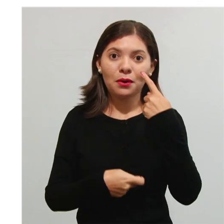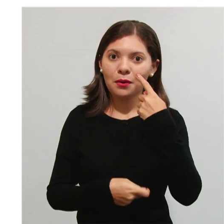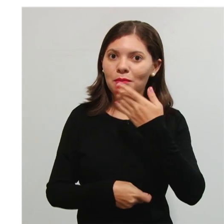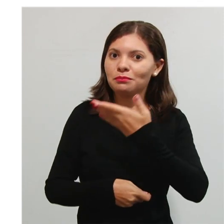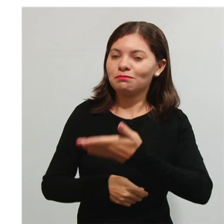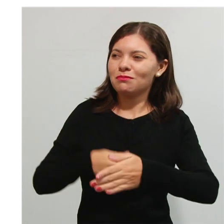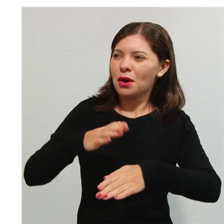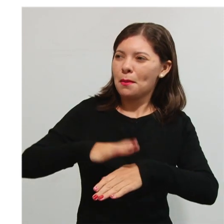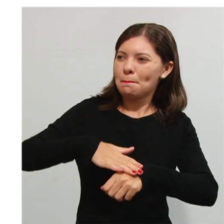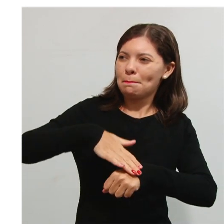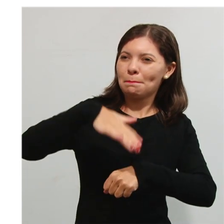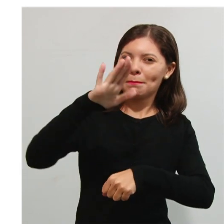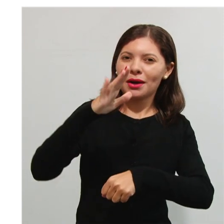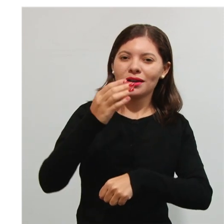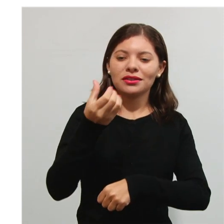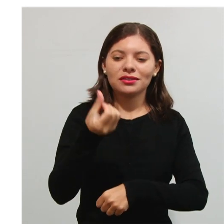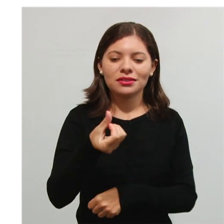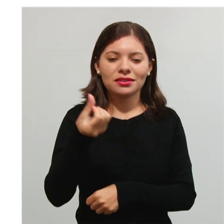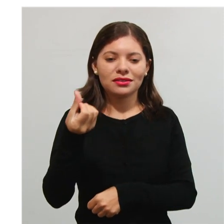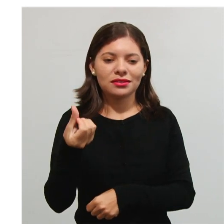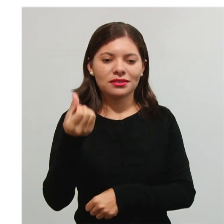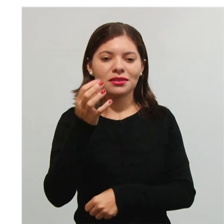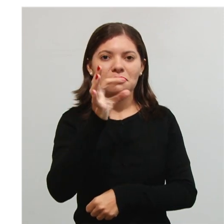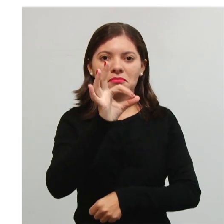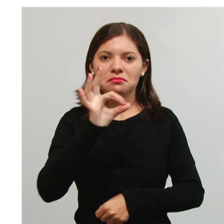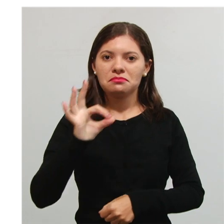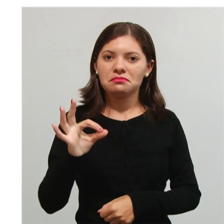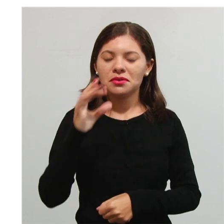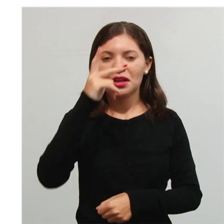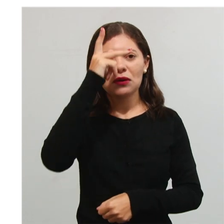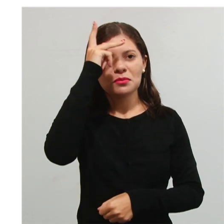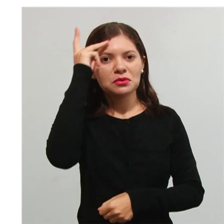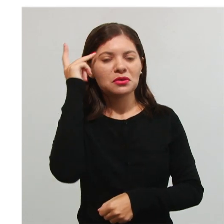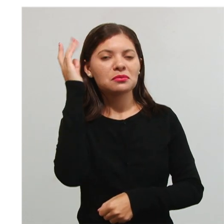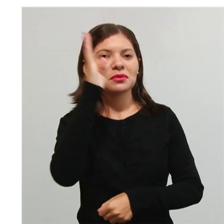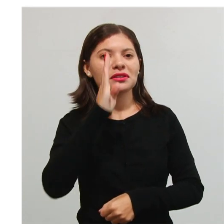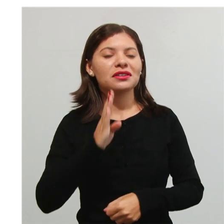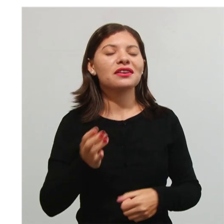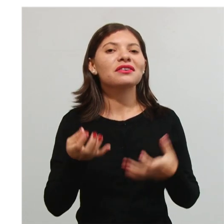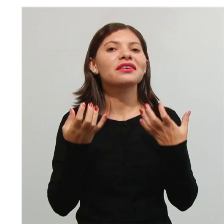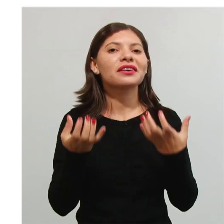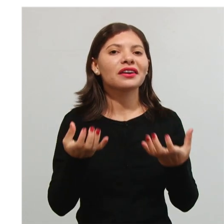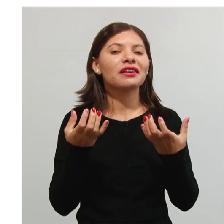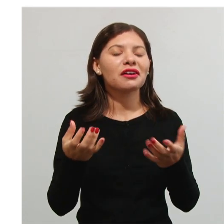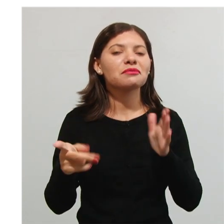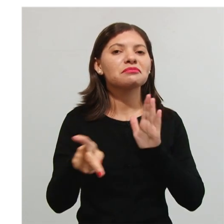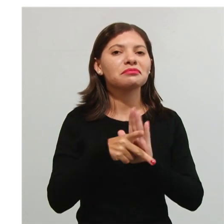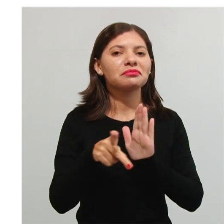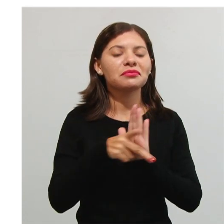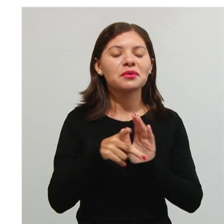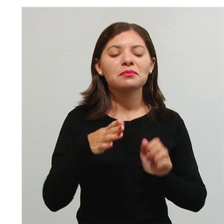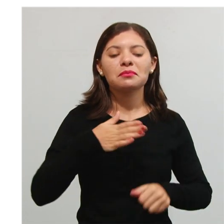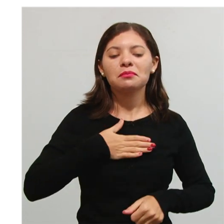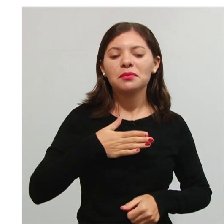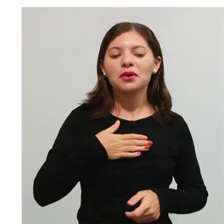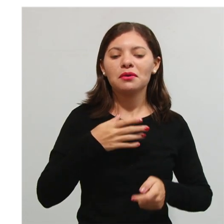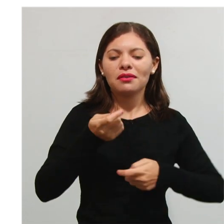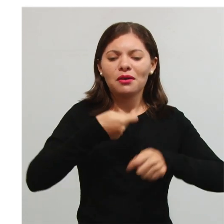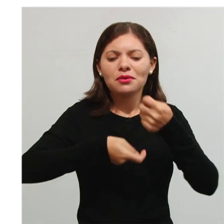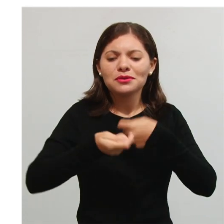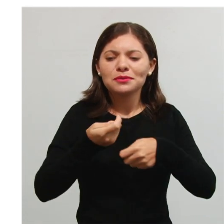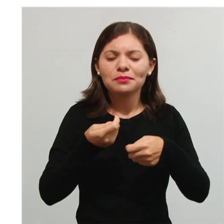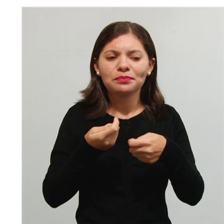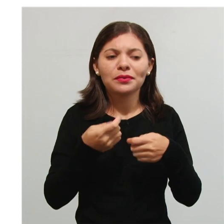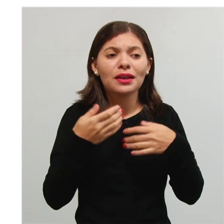de 66% do povo brasileiro gostaria de ter o próprio negócio. Aí você me pergunta, mas professor,